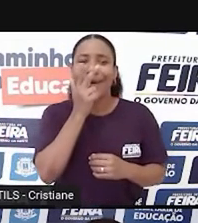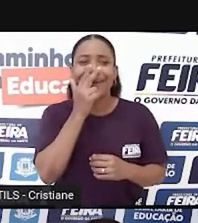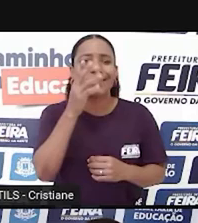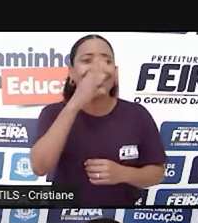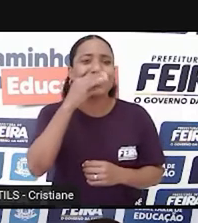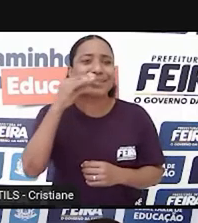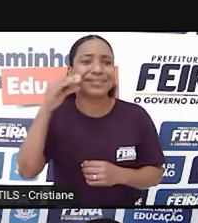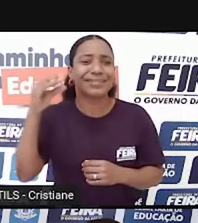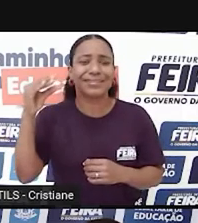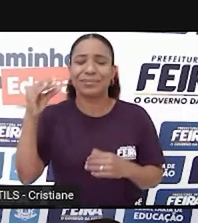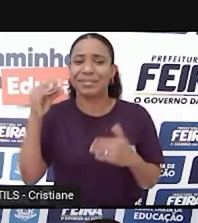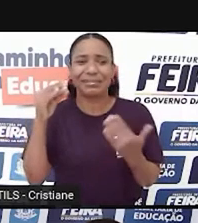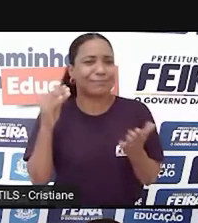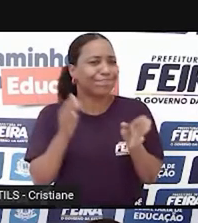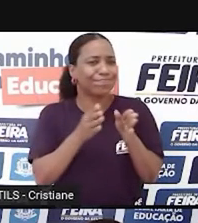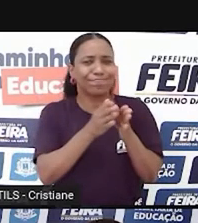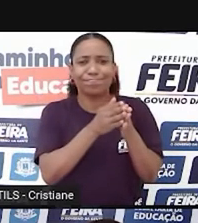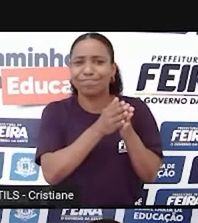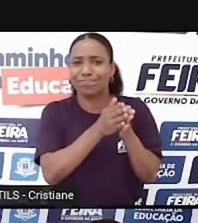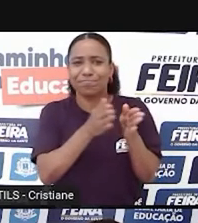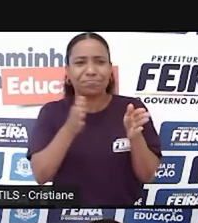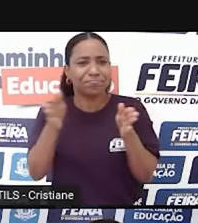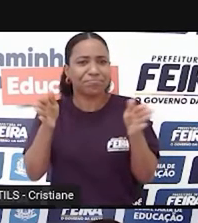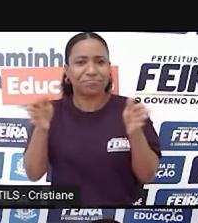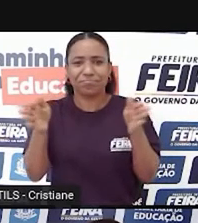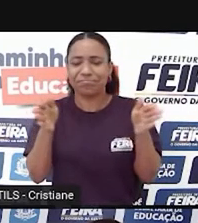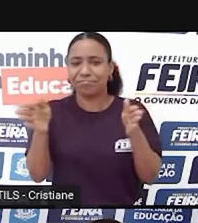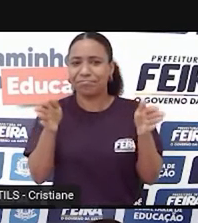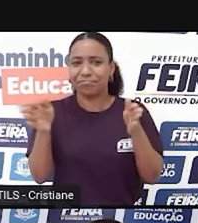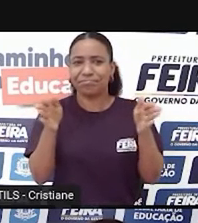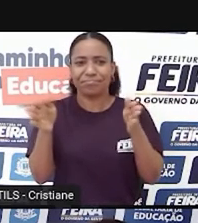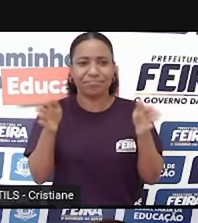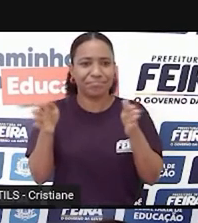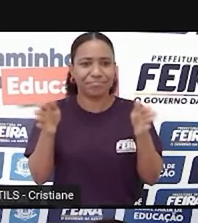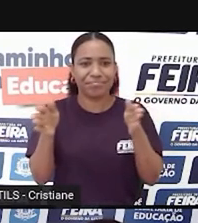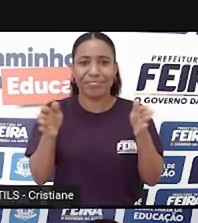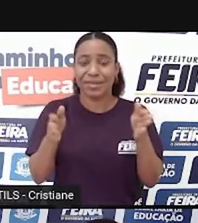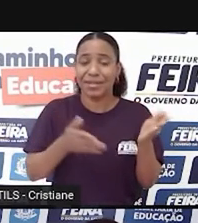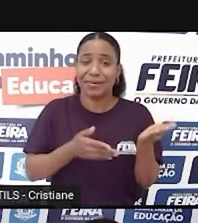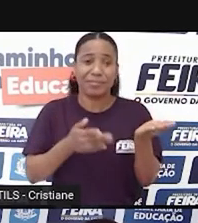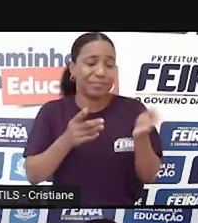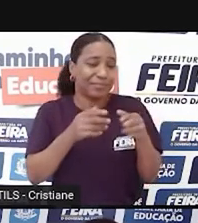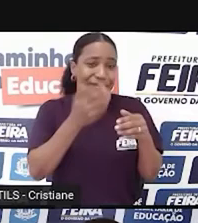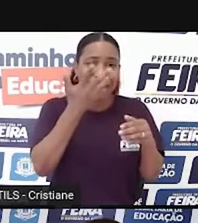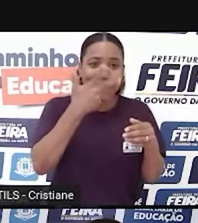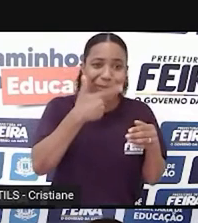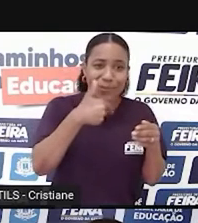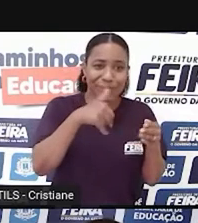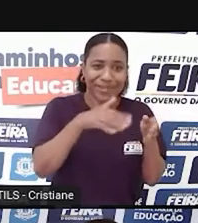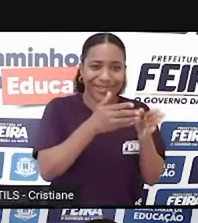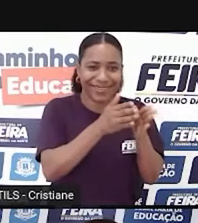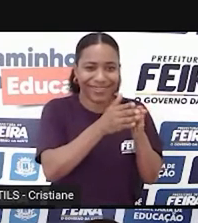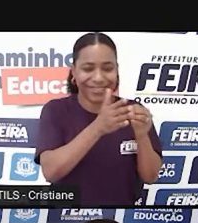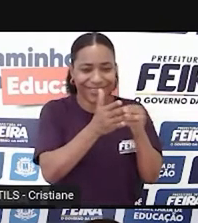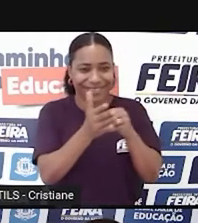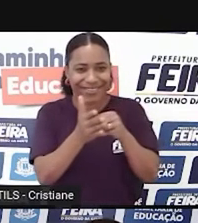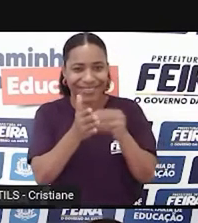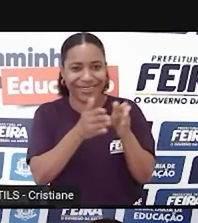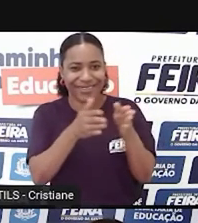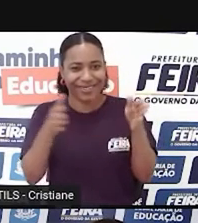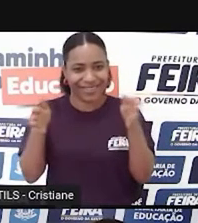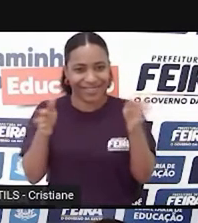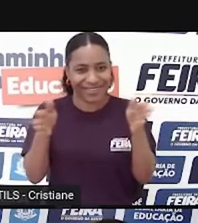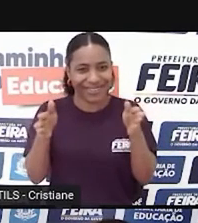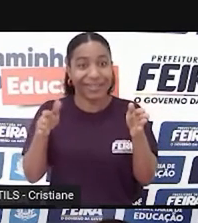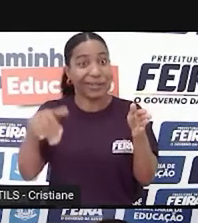É quase como uma fase que a gente criou para definir aquele ser em transição entre a infância e a vida adulta,